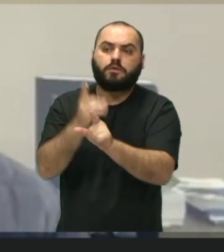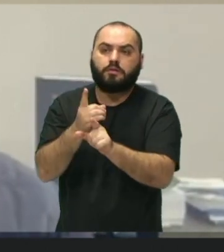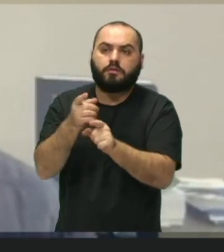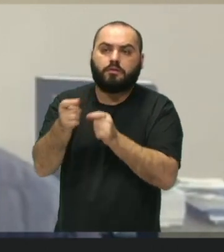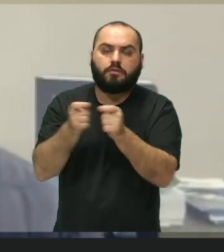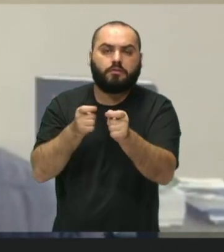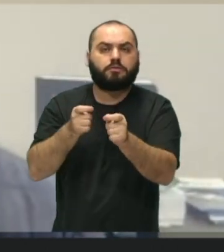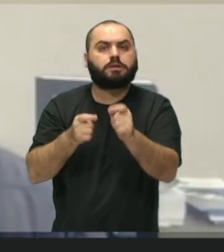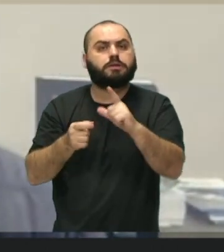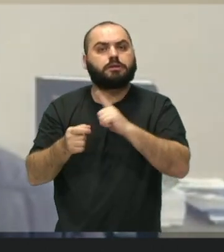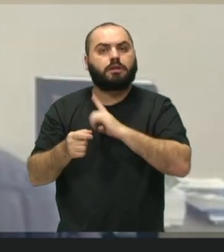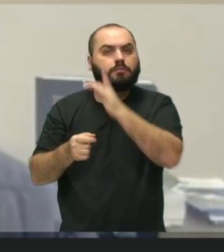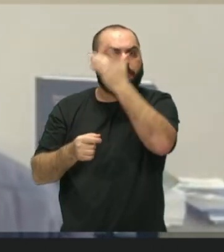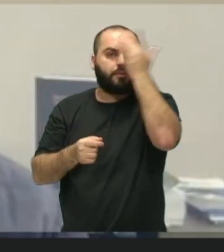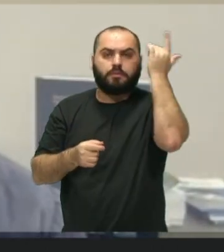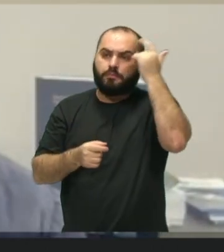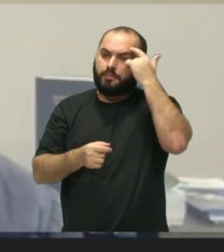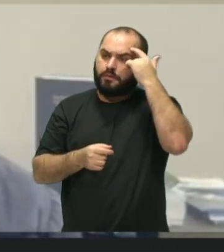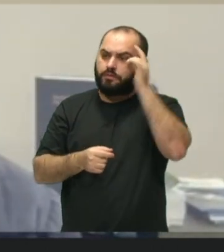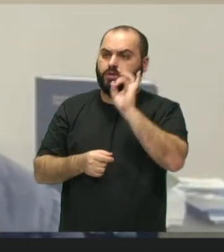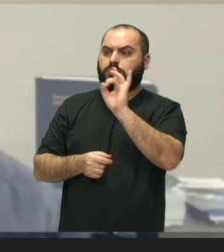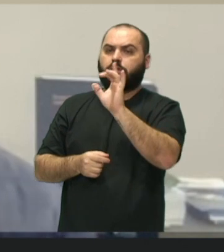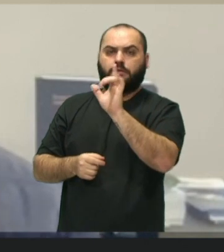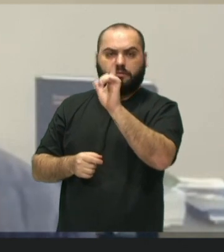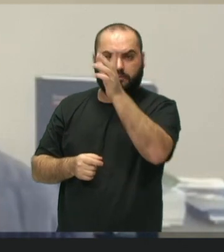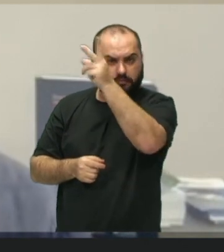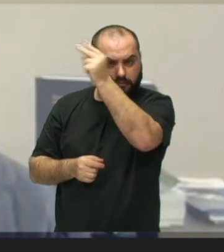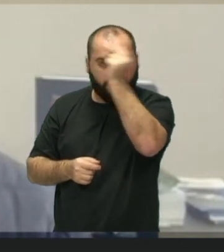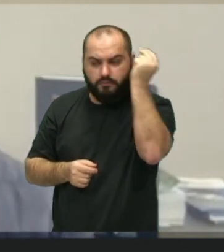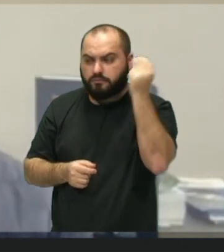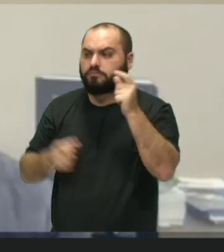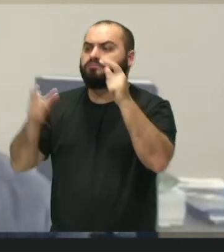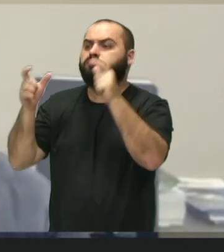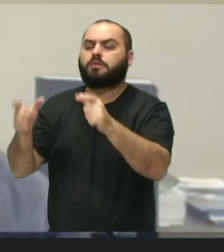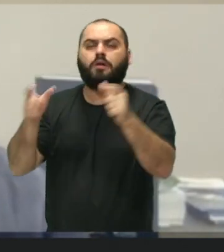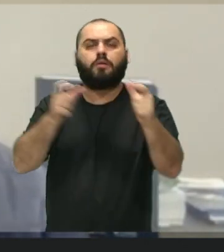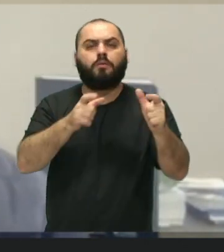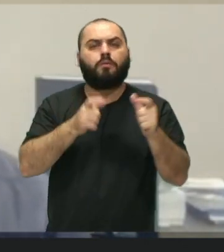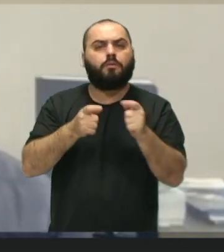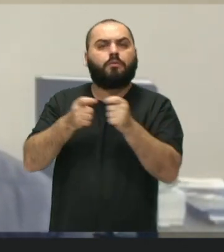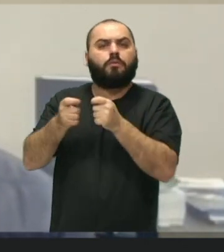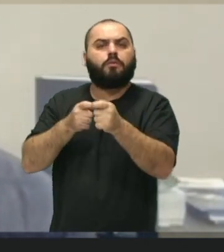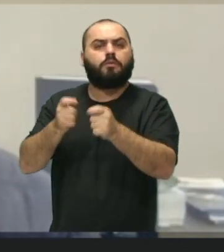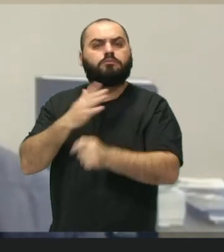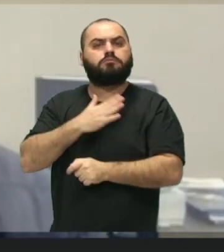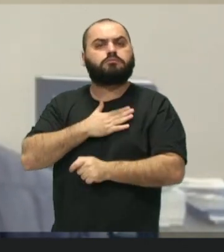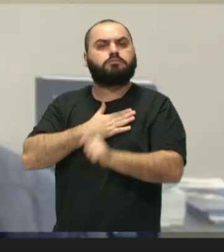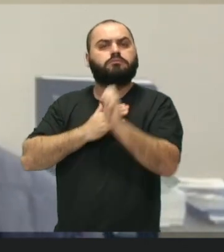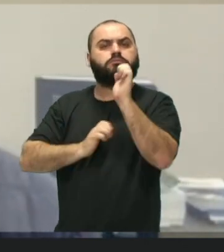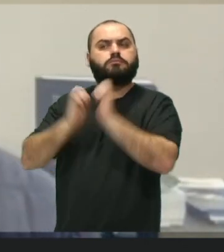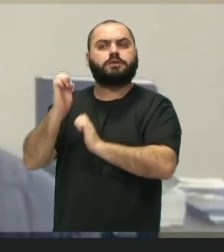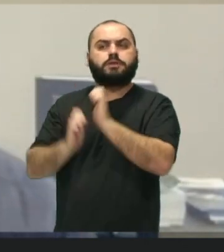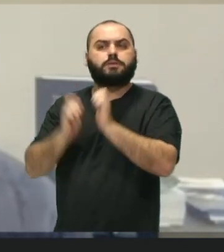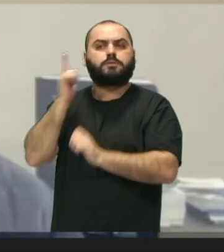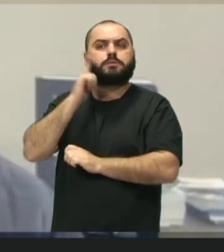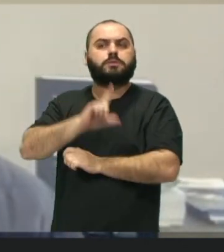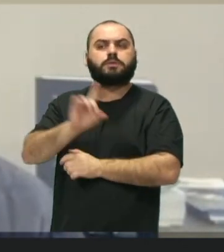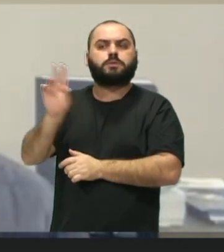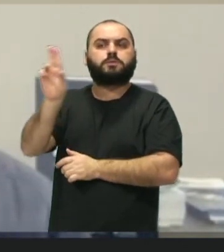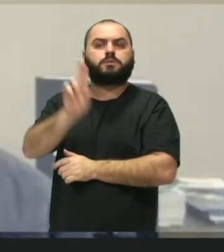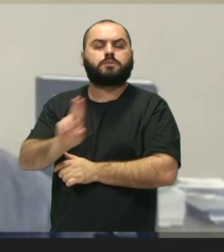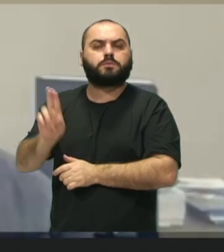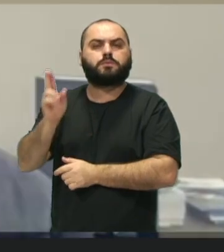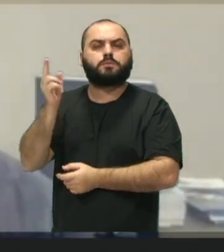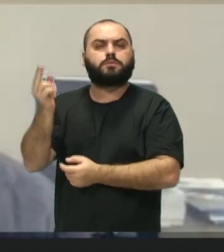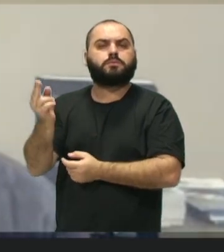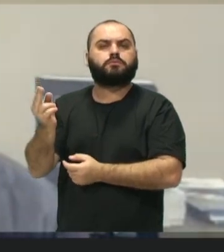que acha que licitação é apenas prefeitura. Né? Onde é que estão esses negócios? Como é que a minha empresa pode dar os primeiros passos? Que